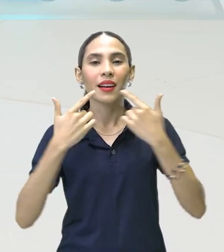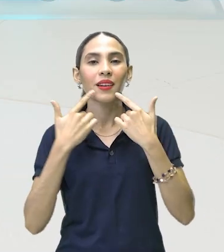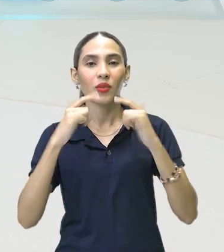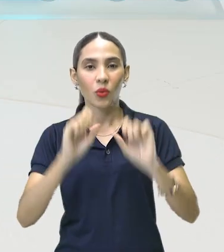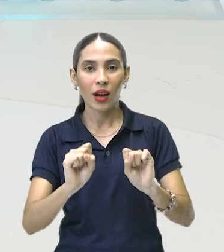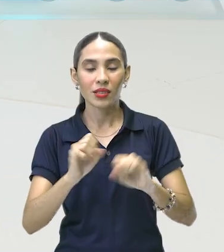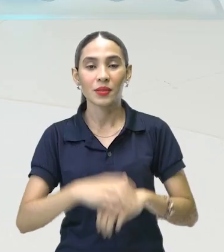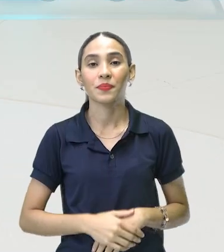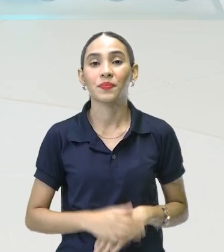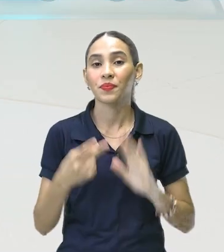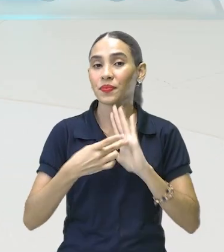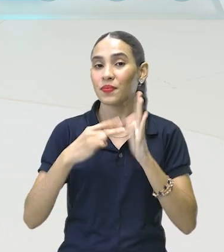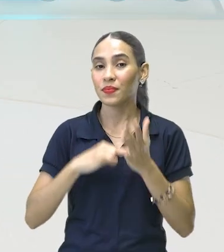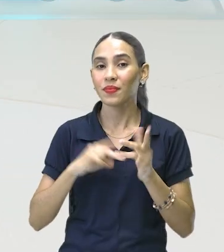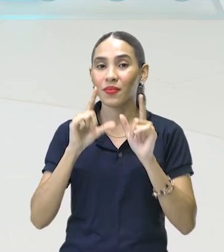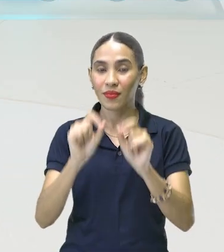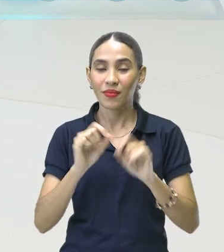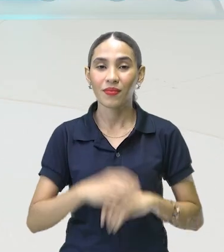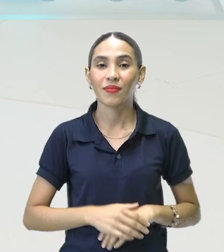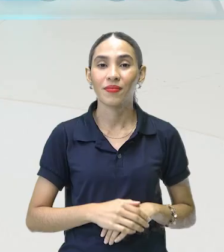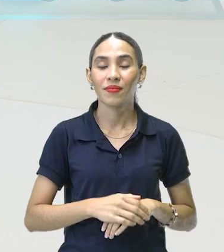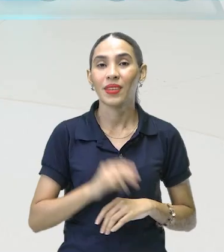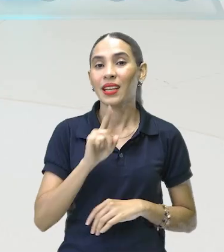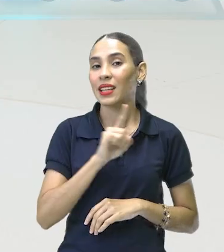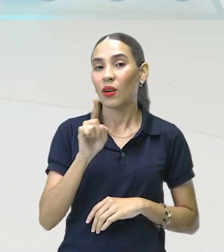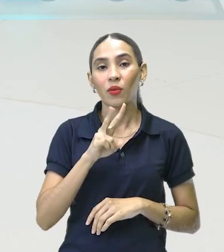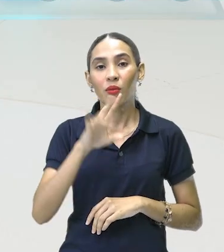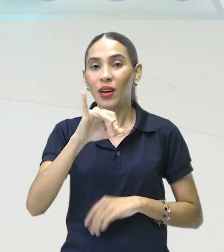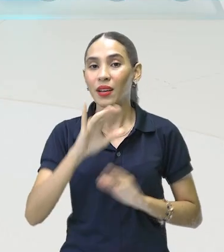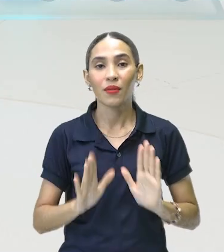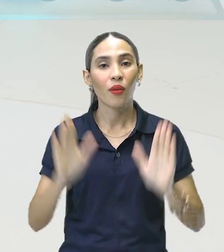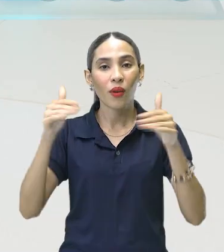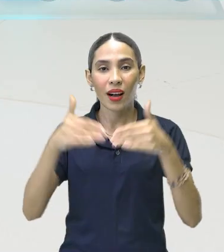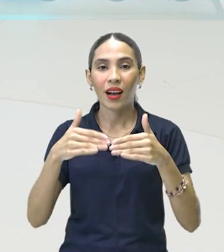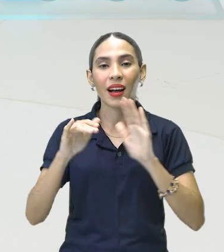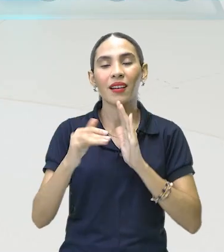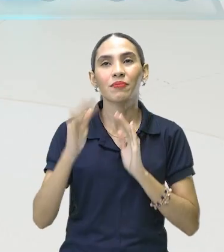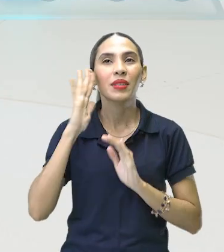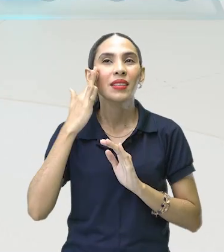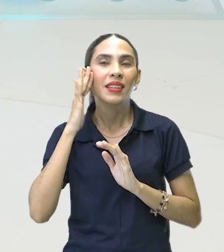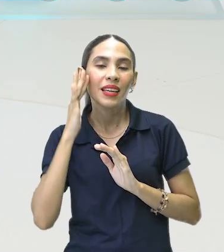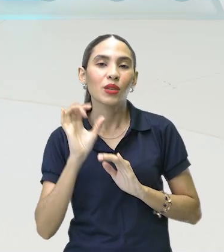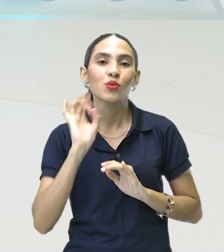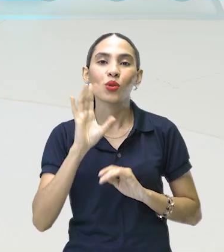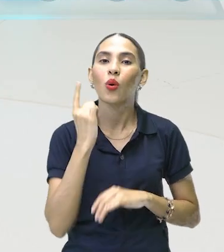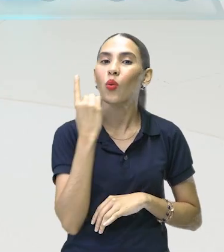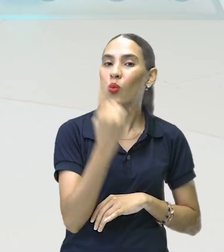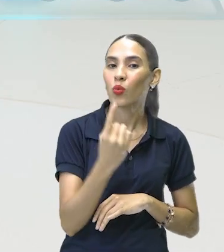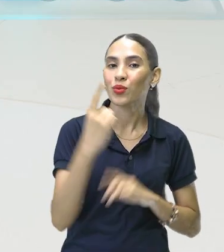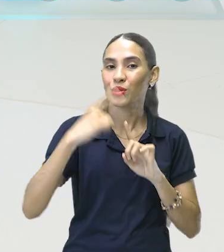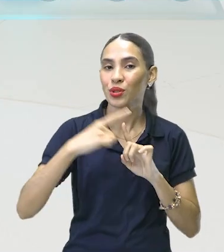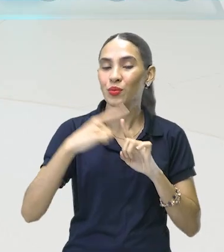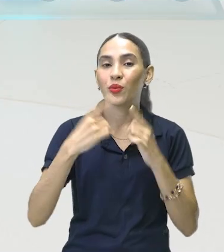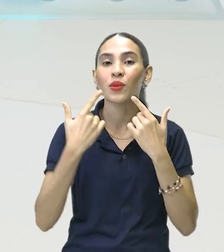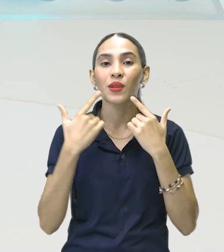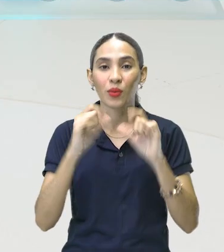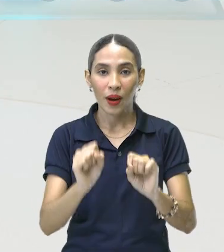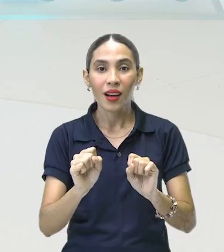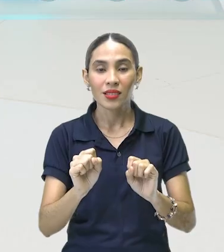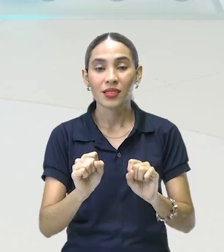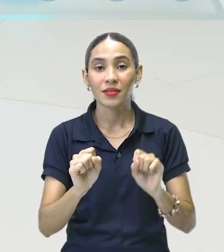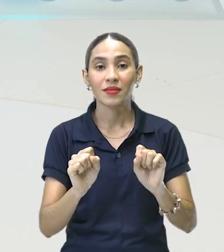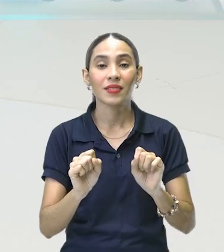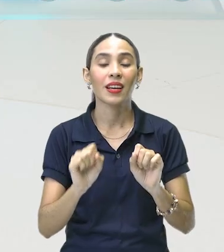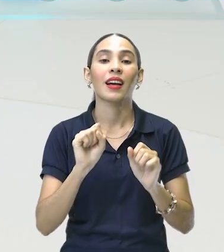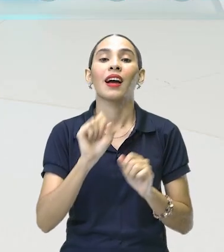várias linguagens. Ou seja, aqui a gente não vai fechar a entender apenas um tipo de linguagem